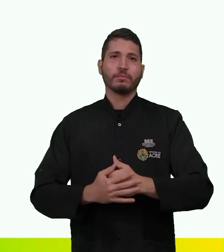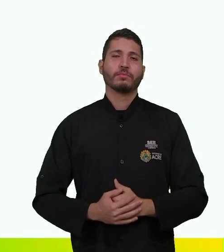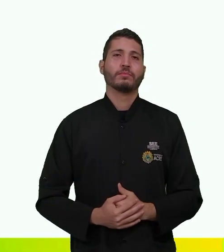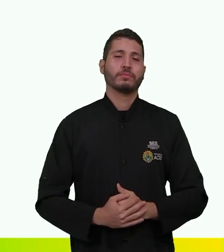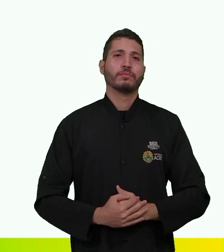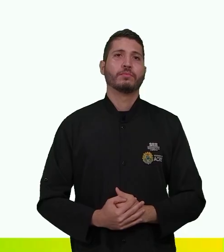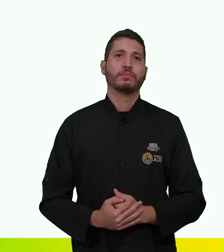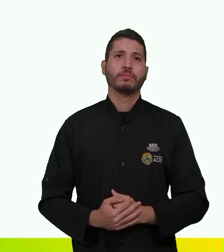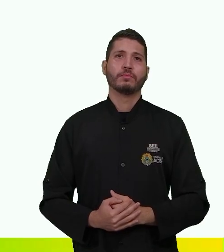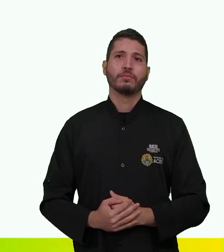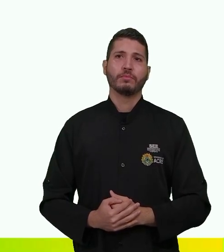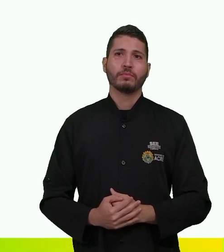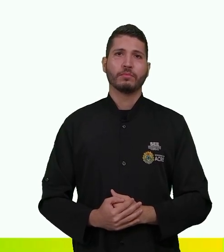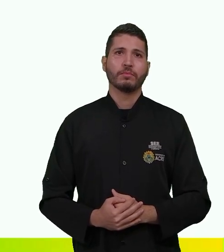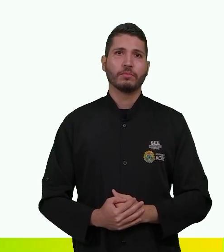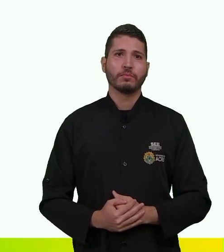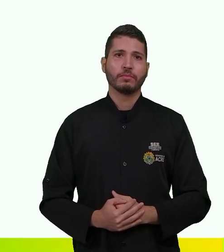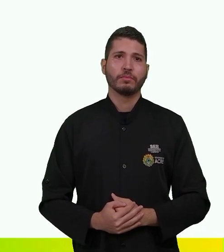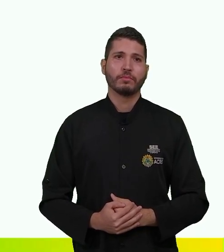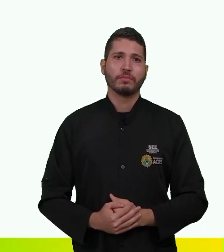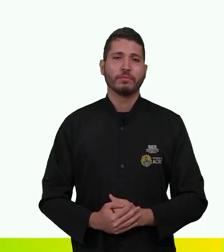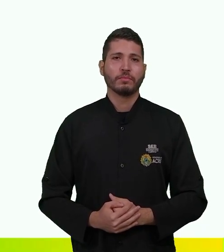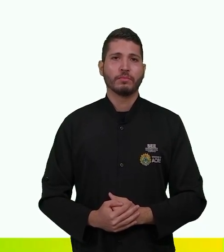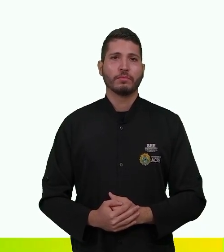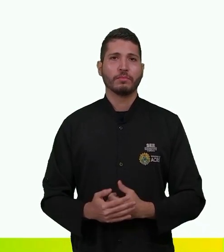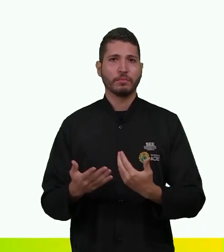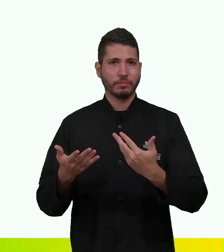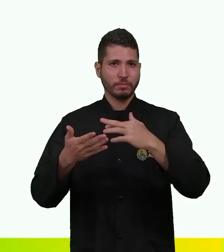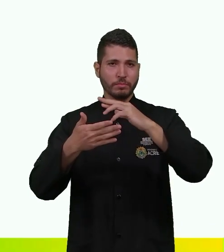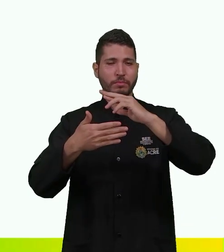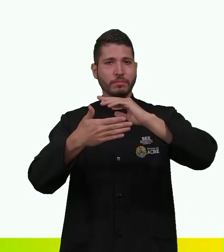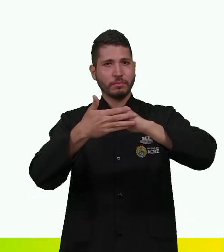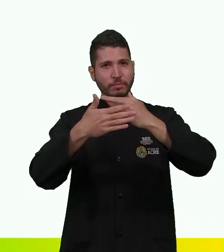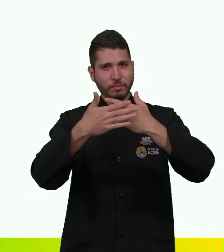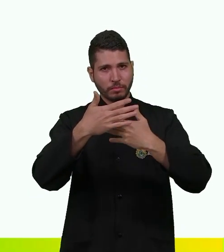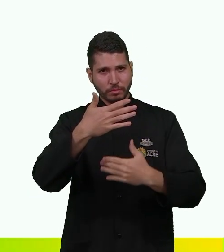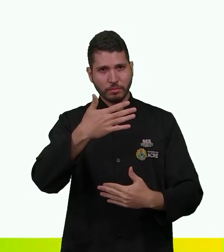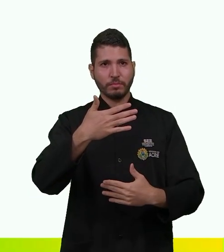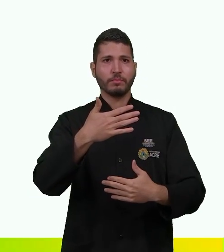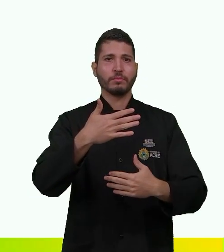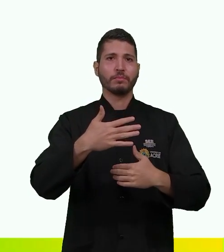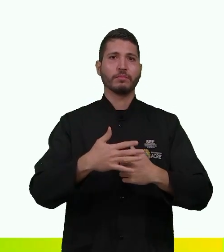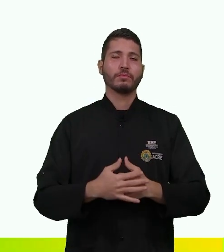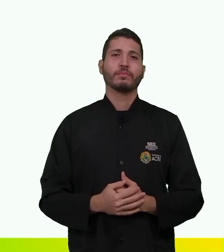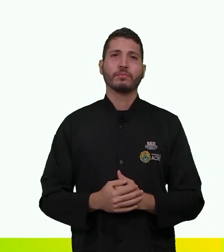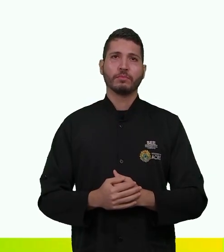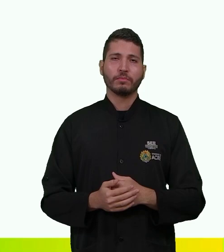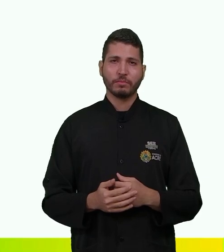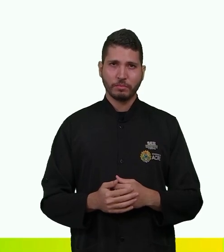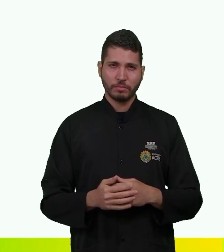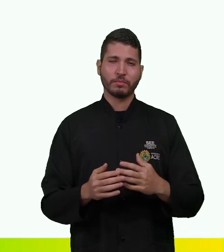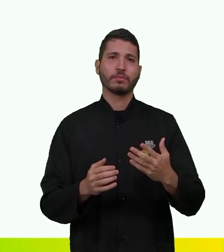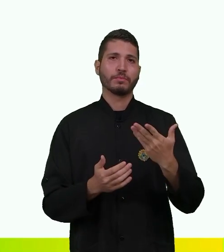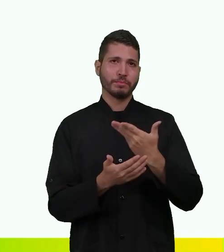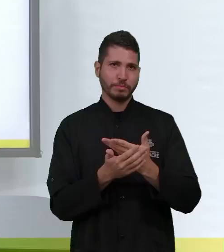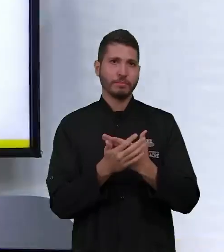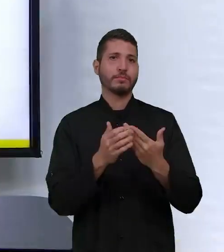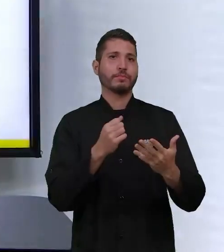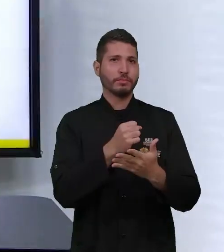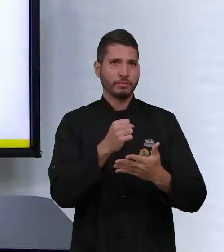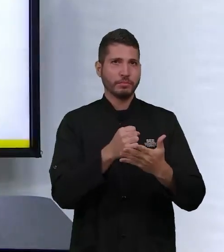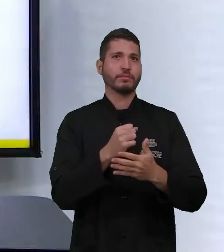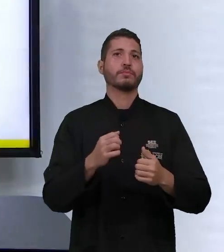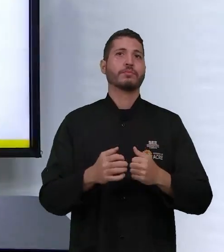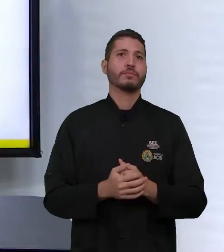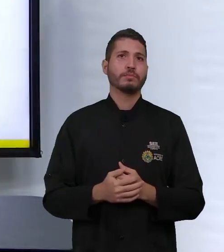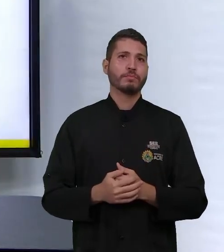a letra C. Aqui estão disponíveis para mais pesquisas, as referências em que a aula foi baseada. Eu gostaria